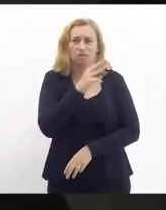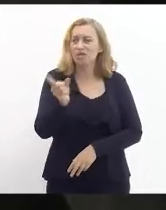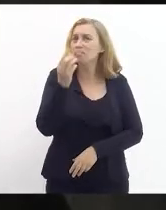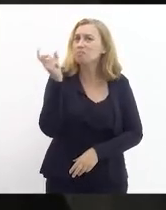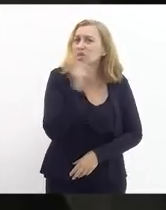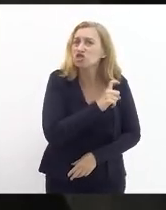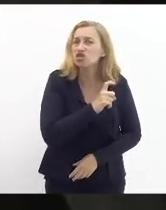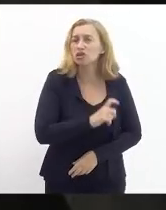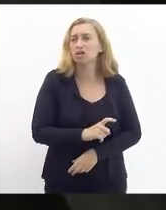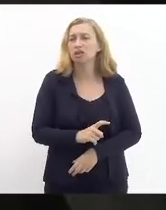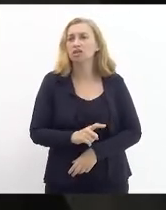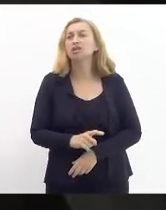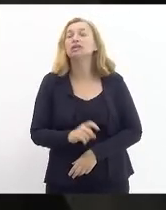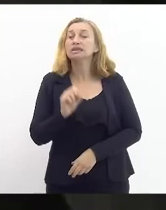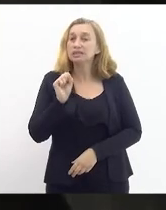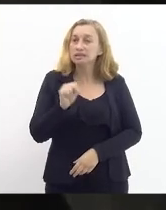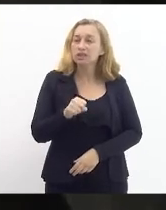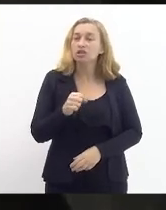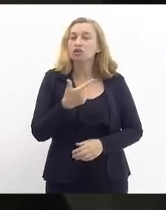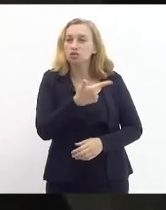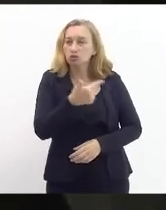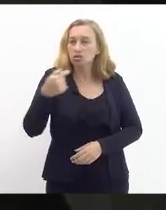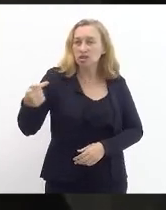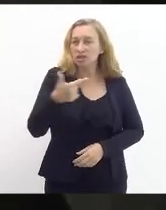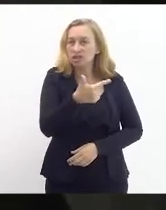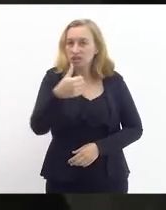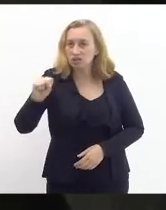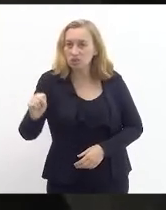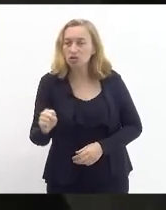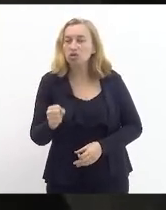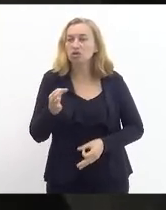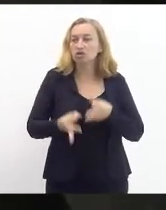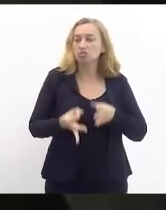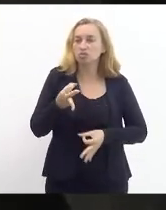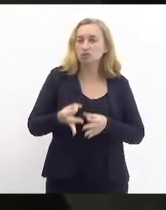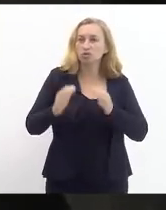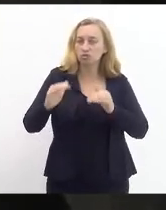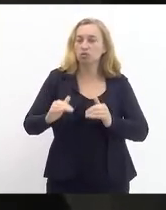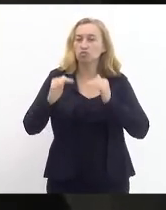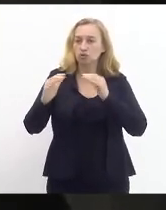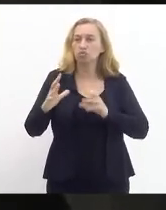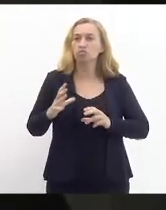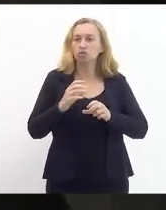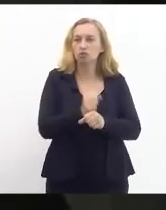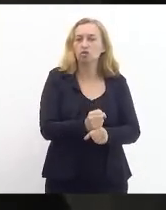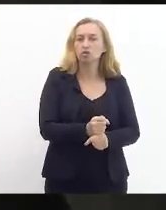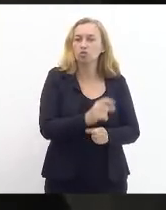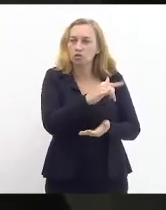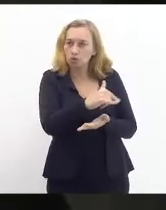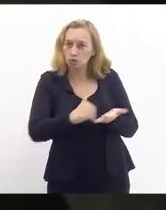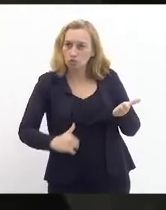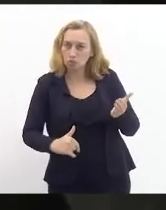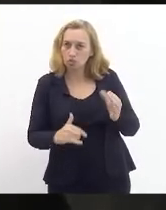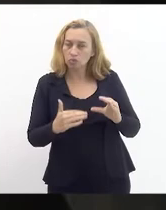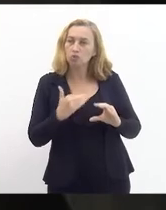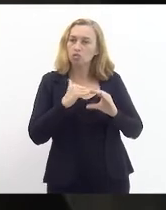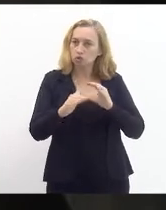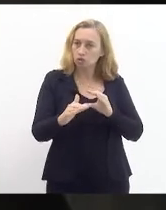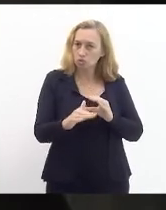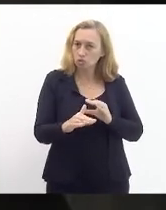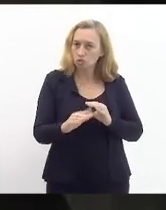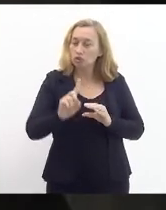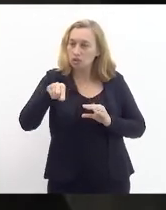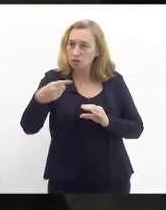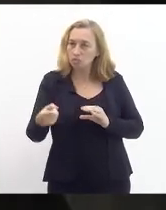mentira tanto é assim que 2017 2018 o Tribunal de Contas do Estado emitiu uma nota técnica o parecer né